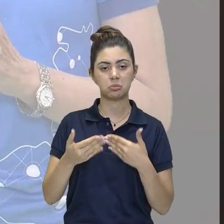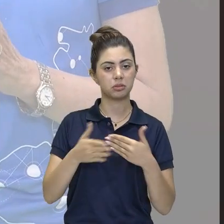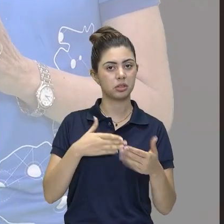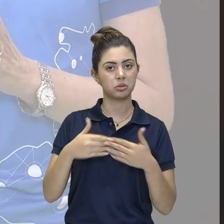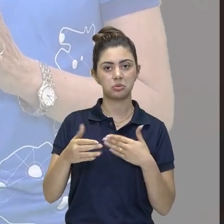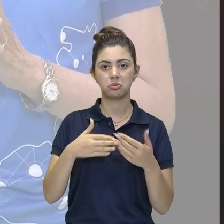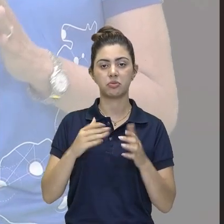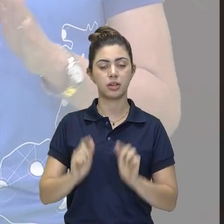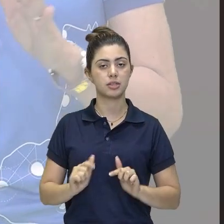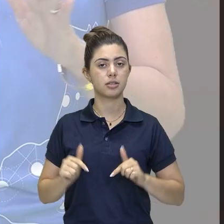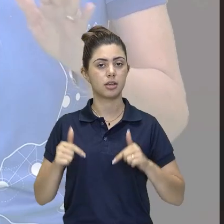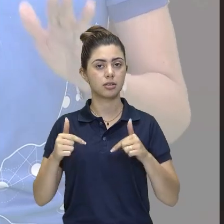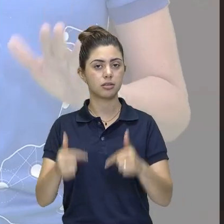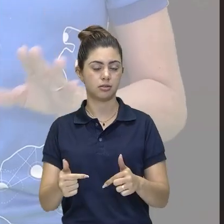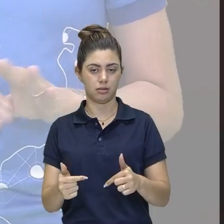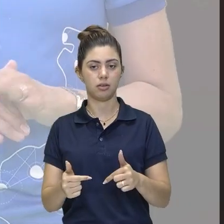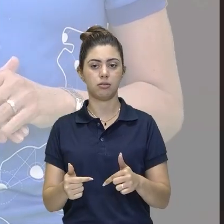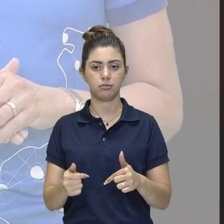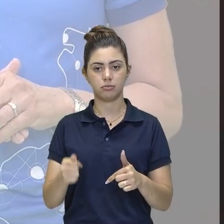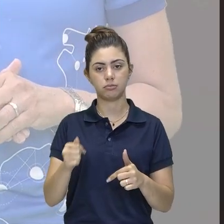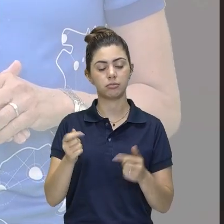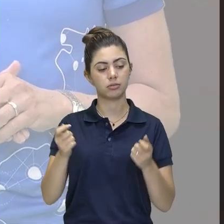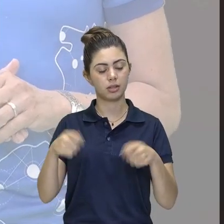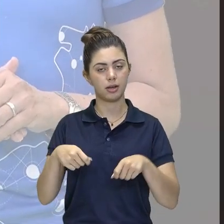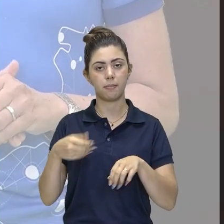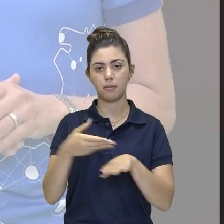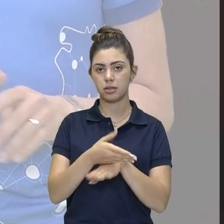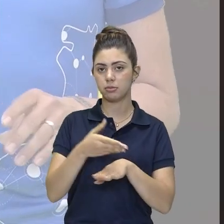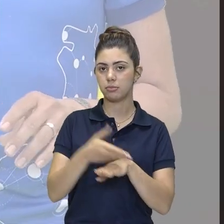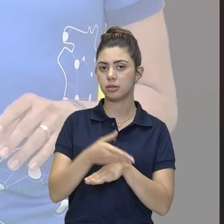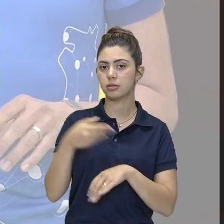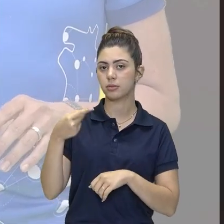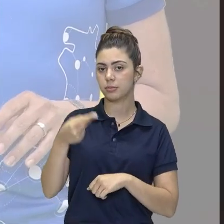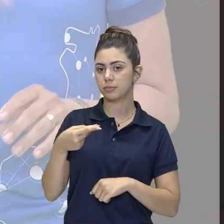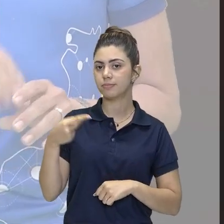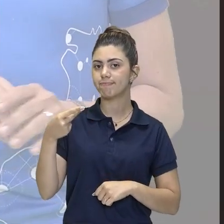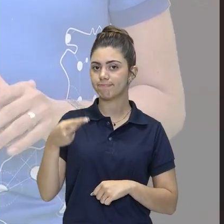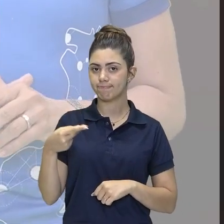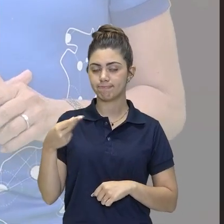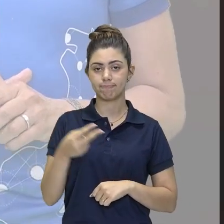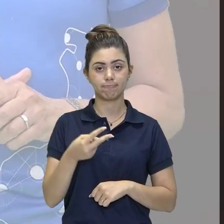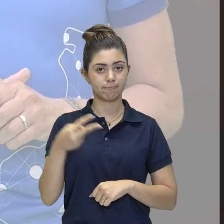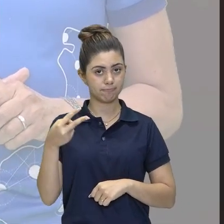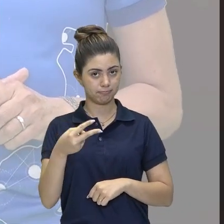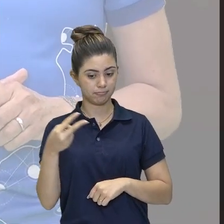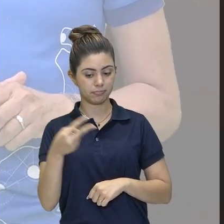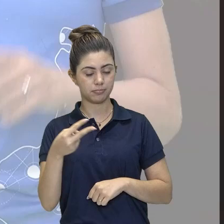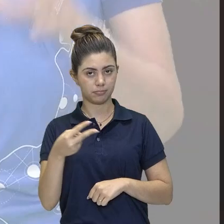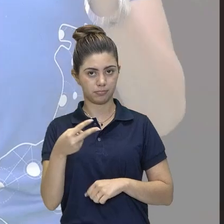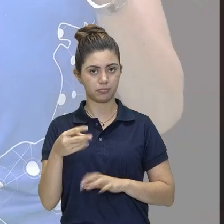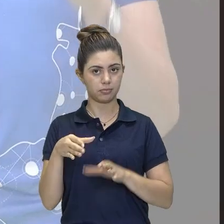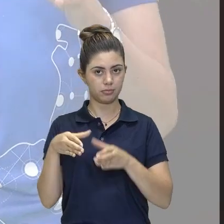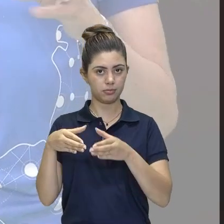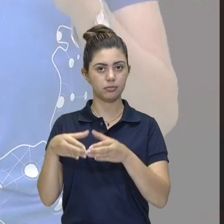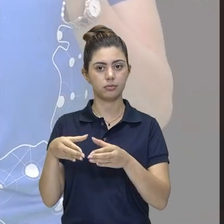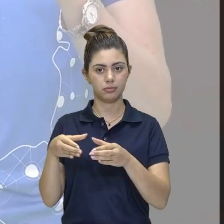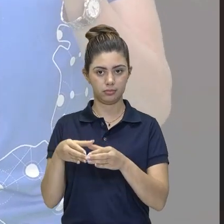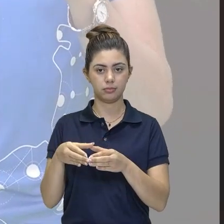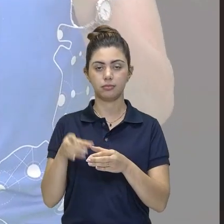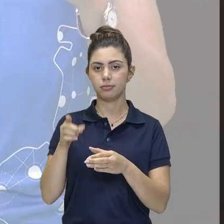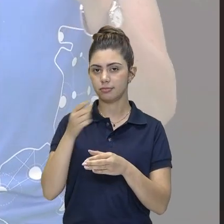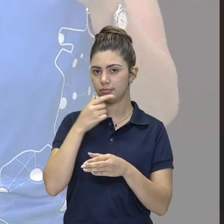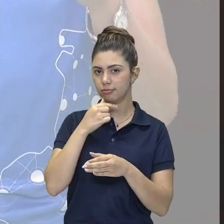atividade que você faça a nível de participação política aí de segundo nível, de acordo com Giacomo Sami,